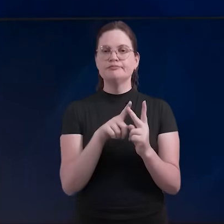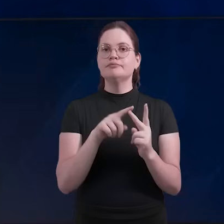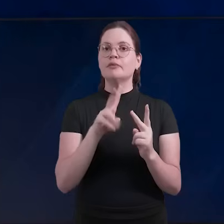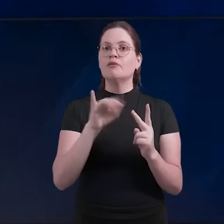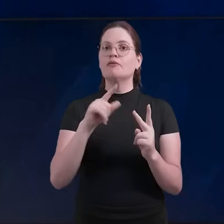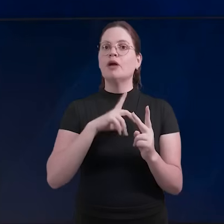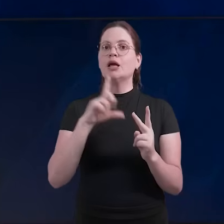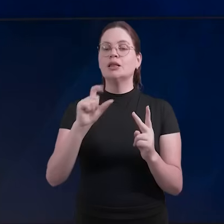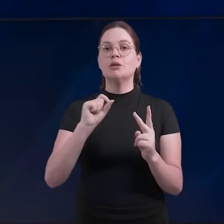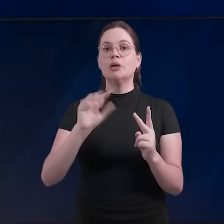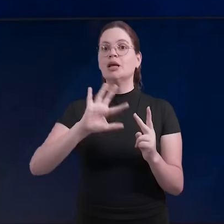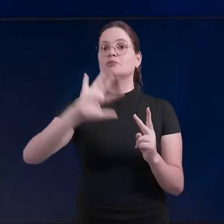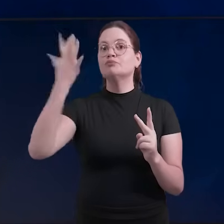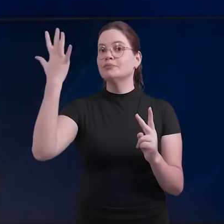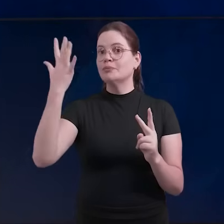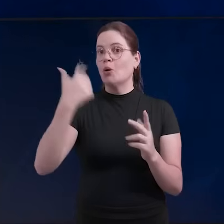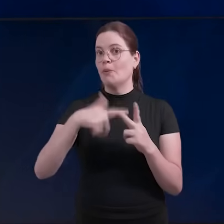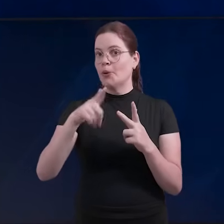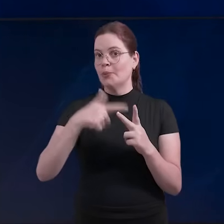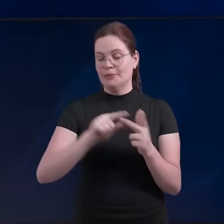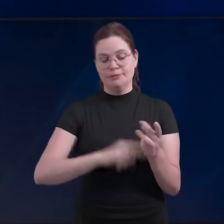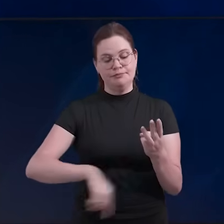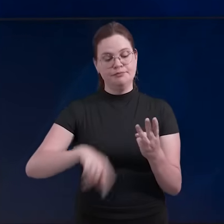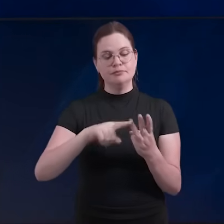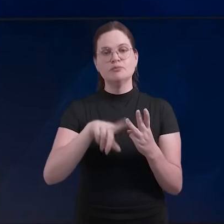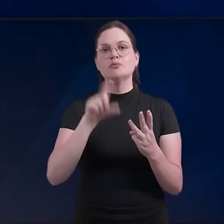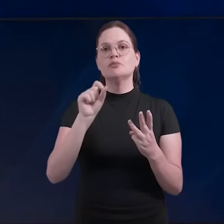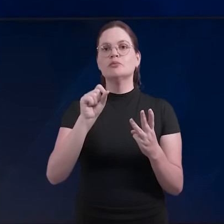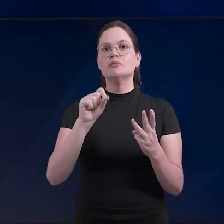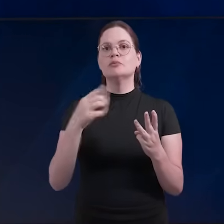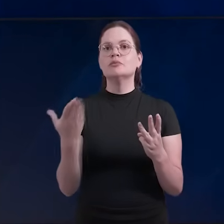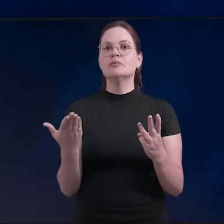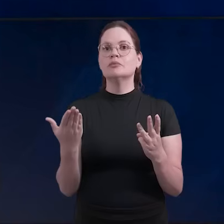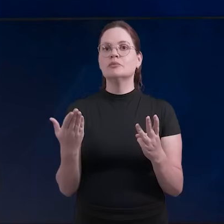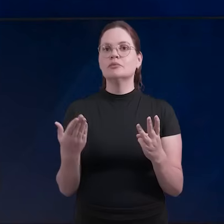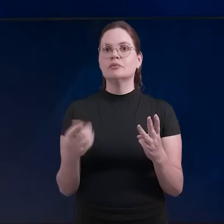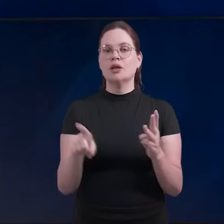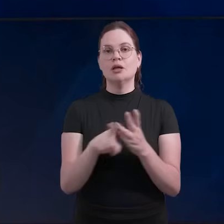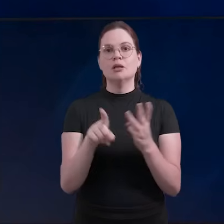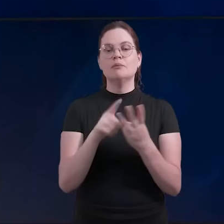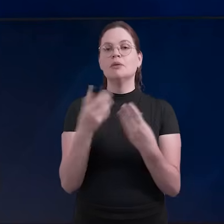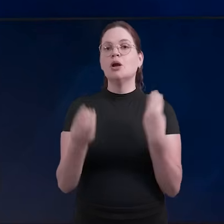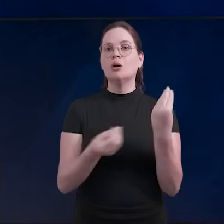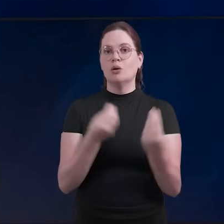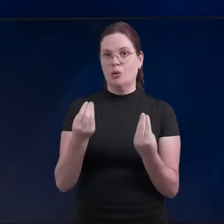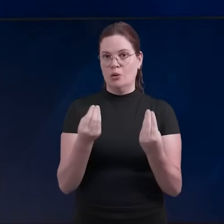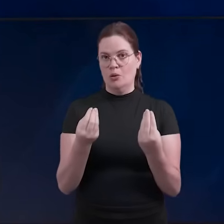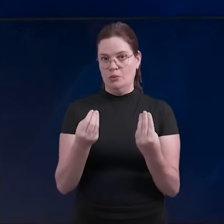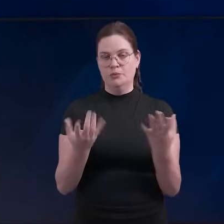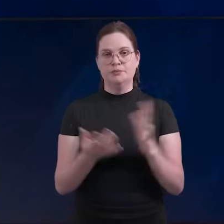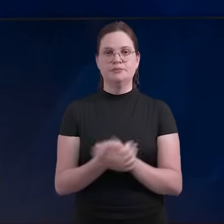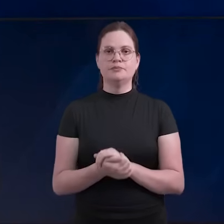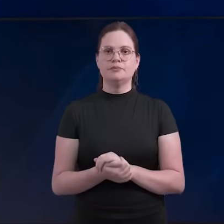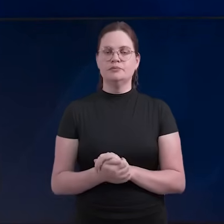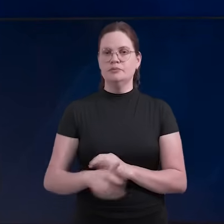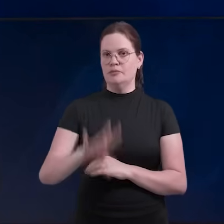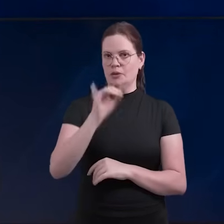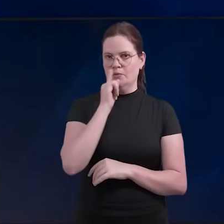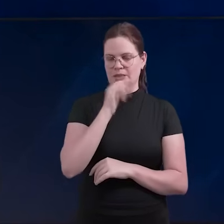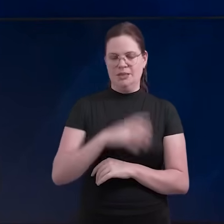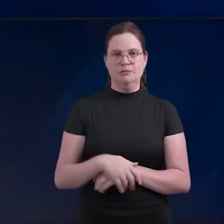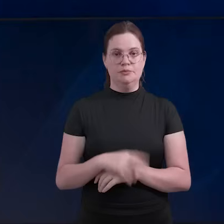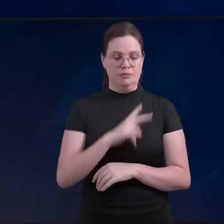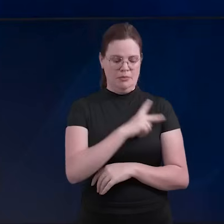Segundo, numa determinada circunstância. Terceiro, de uma determinada forma. Por exemplo, o caso